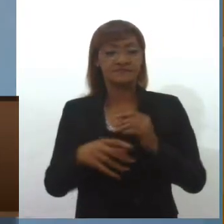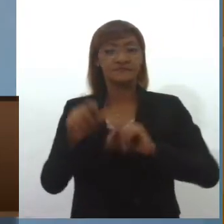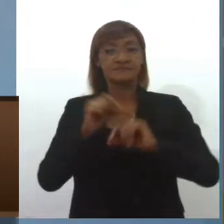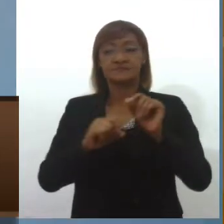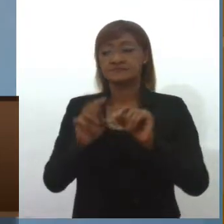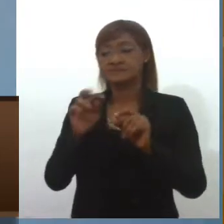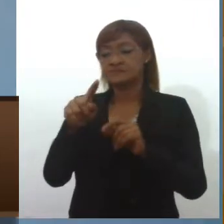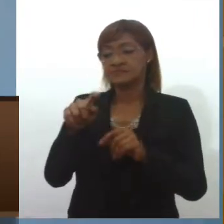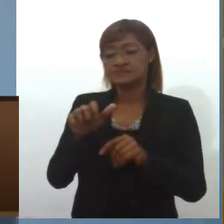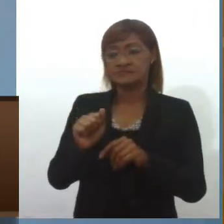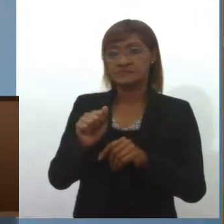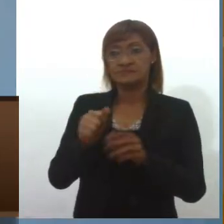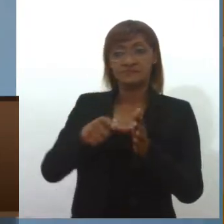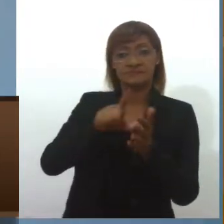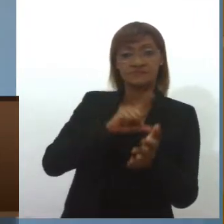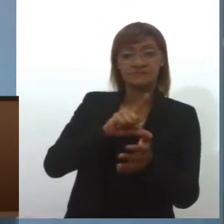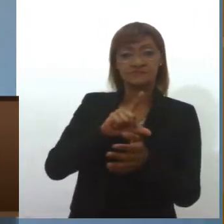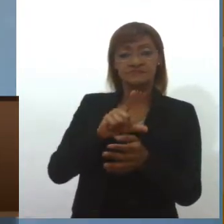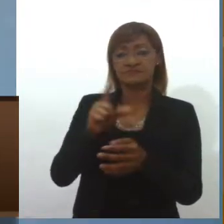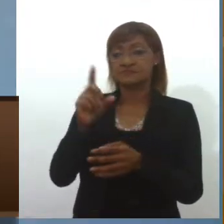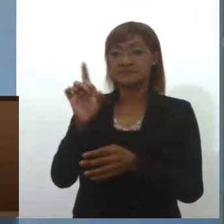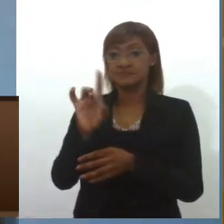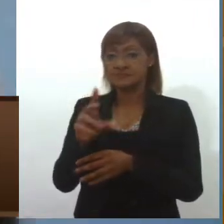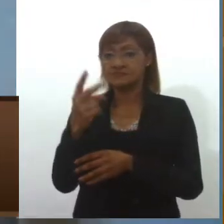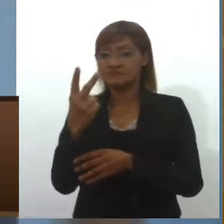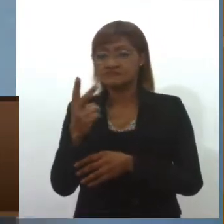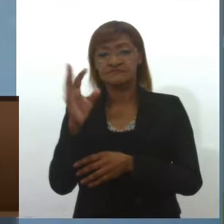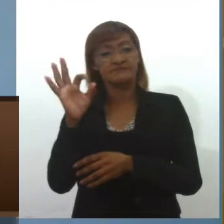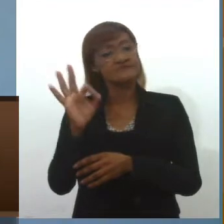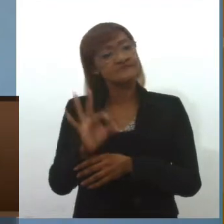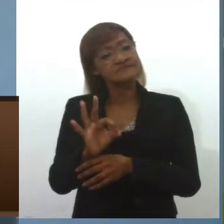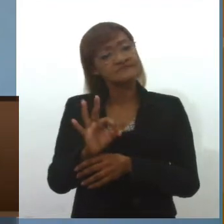Selic estava baixa, a 2%, eu desafio